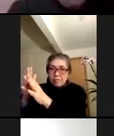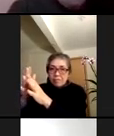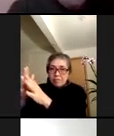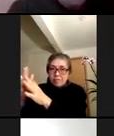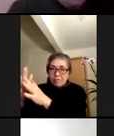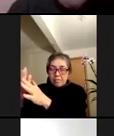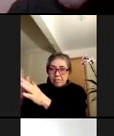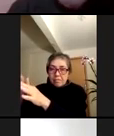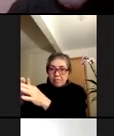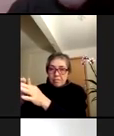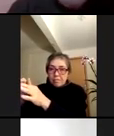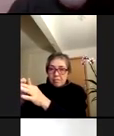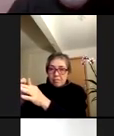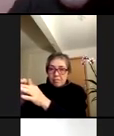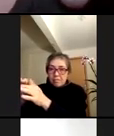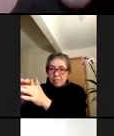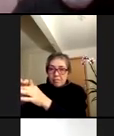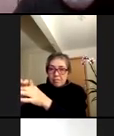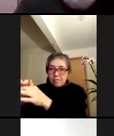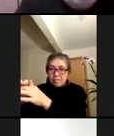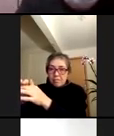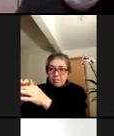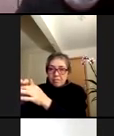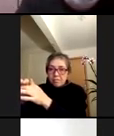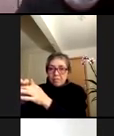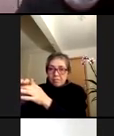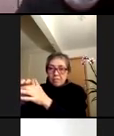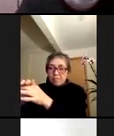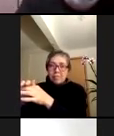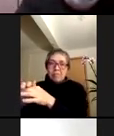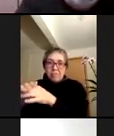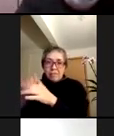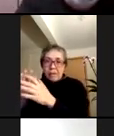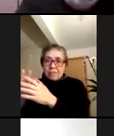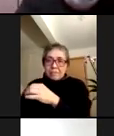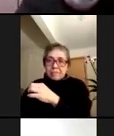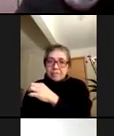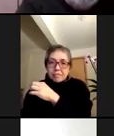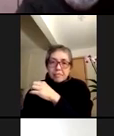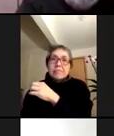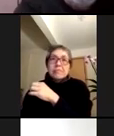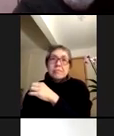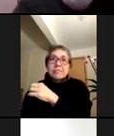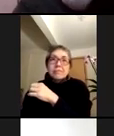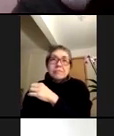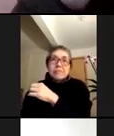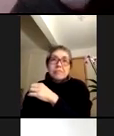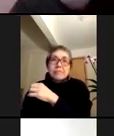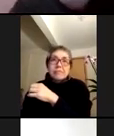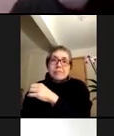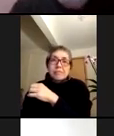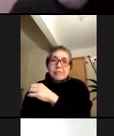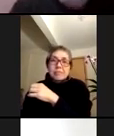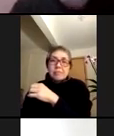os principais casos de óbito da população brasileira, né? Então, o ganhador aí, quem está no ranking, são as doenças